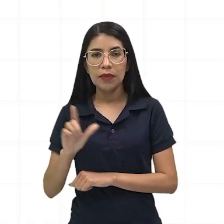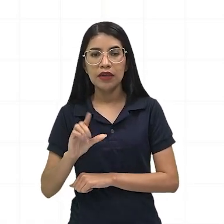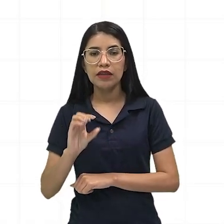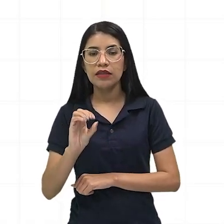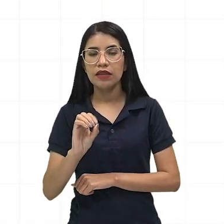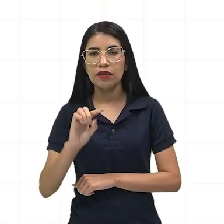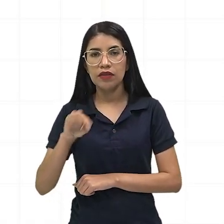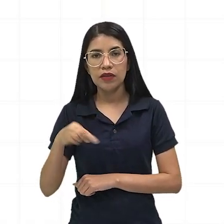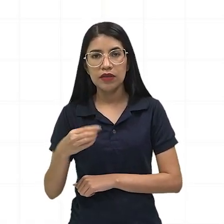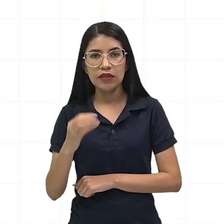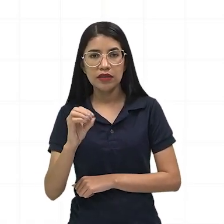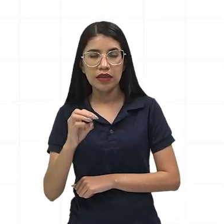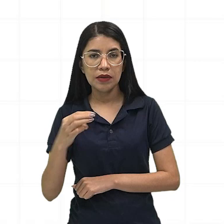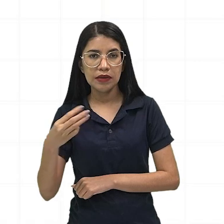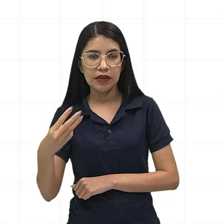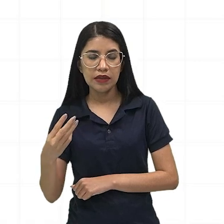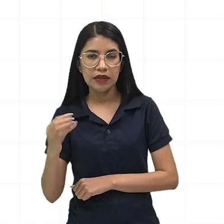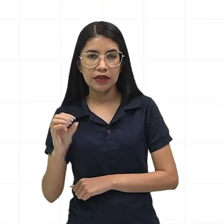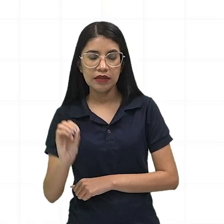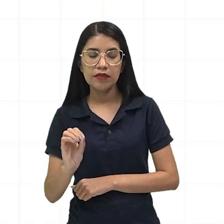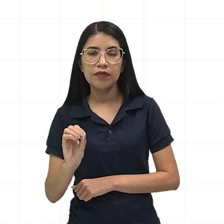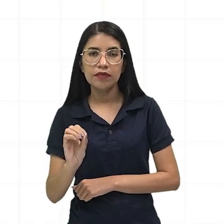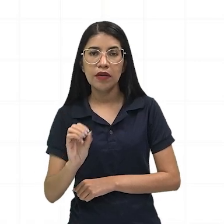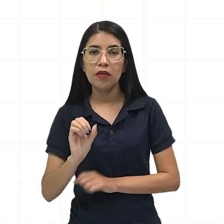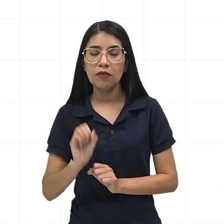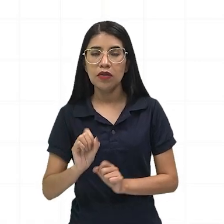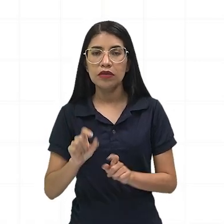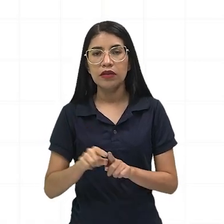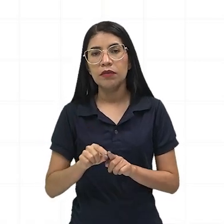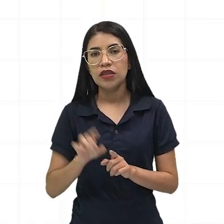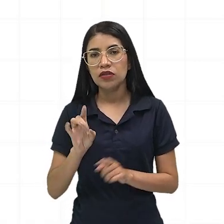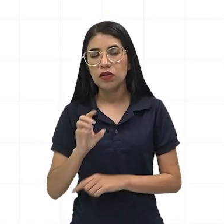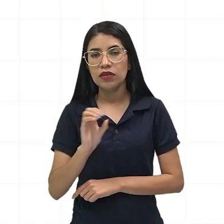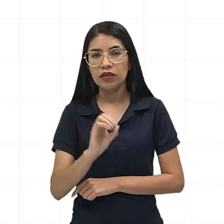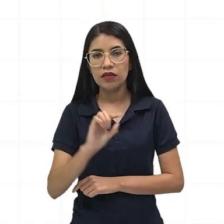0,030. Lembrando que nós podemos, então, deixar simplesmente